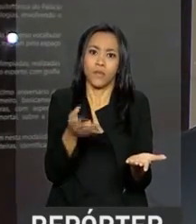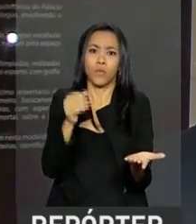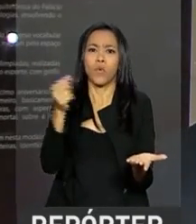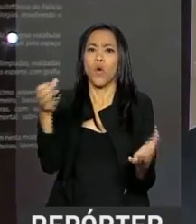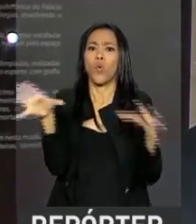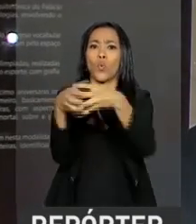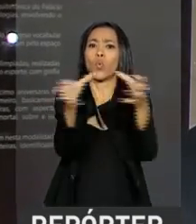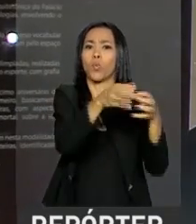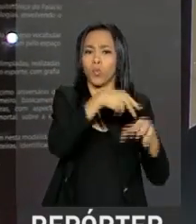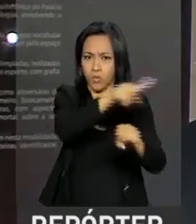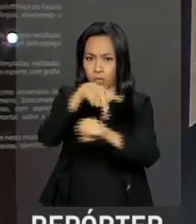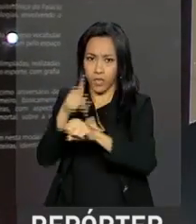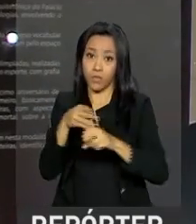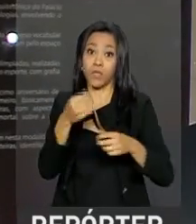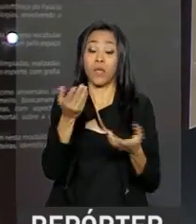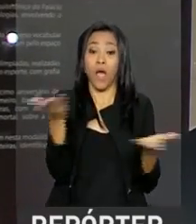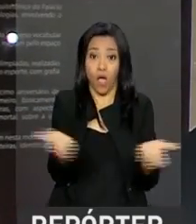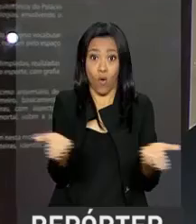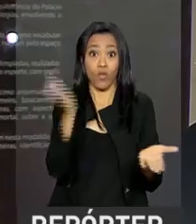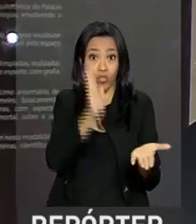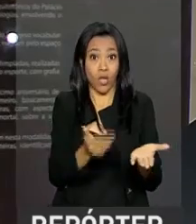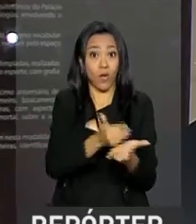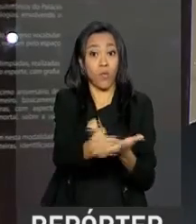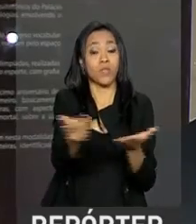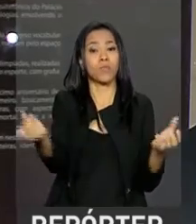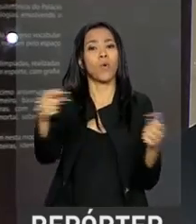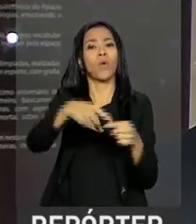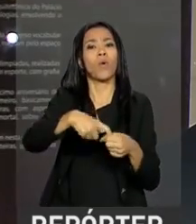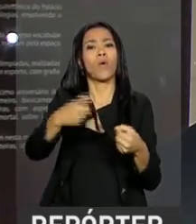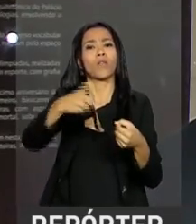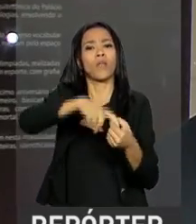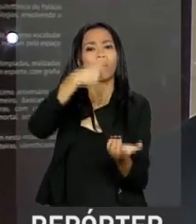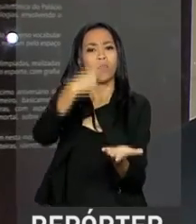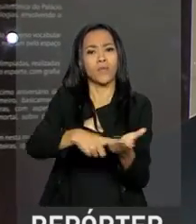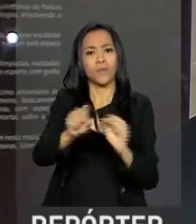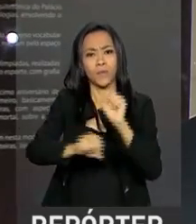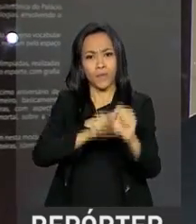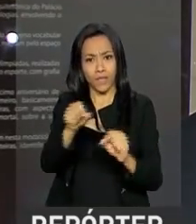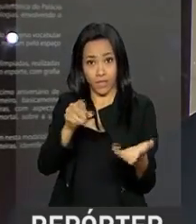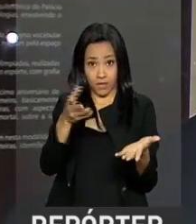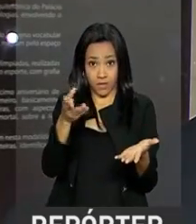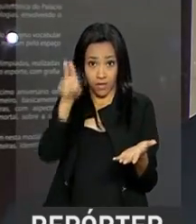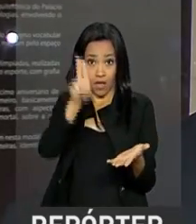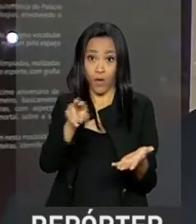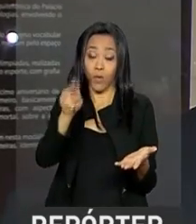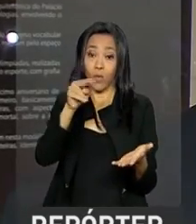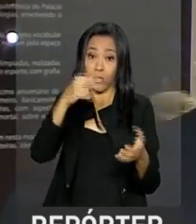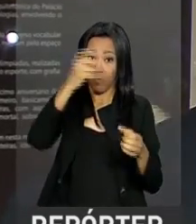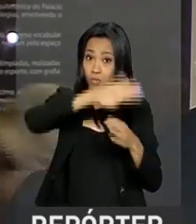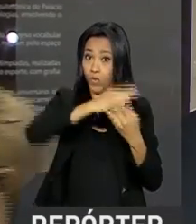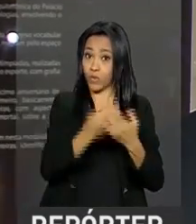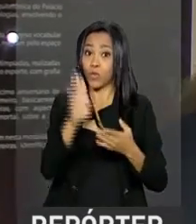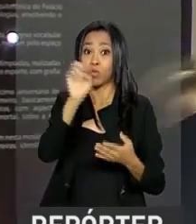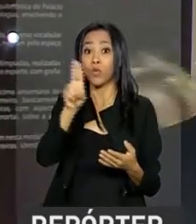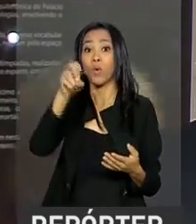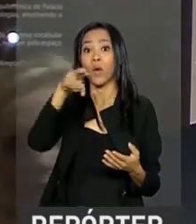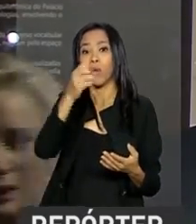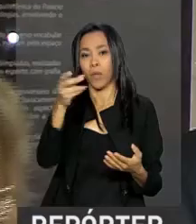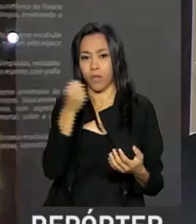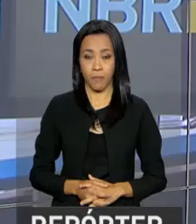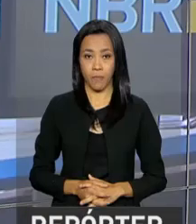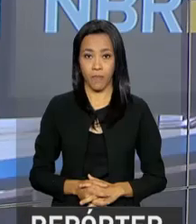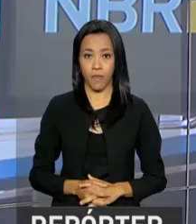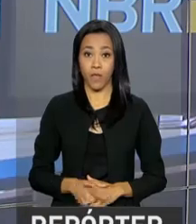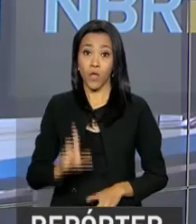novos blocos ou novos países. Por exemplo, agora nós estamos trabalhando muito intensamente num acordo Mercosul e União Europeia, que está indo muito